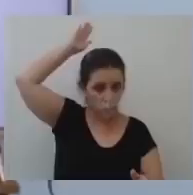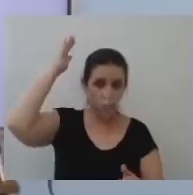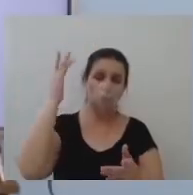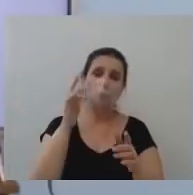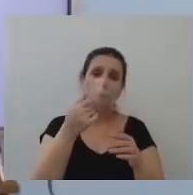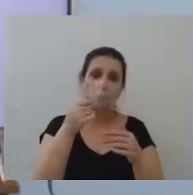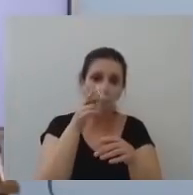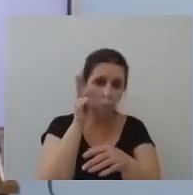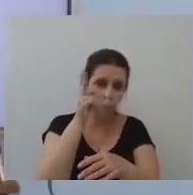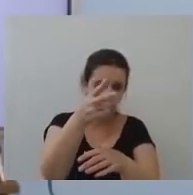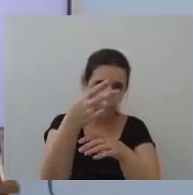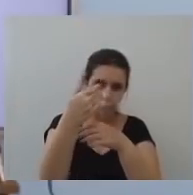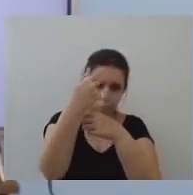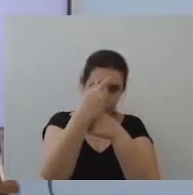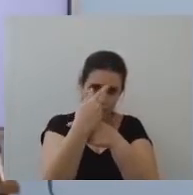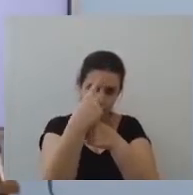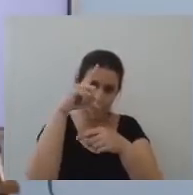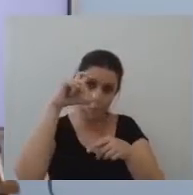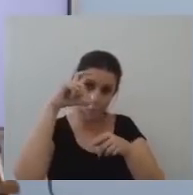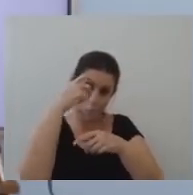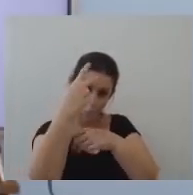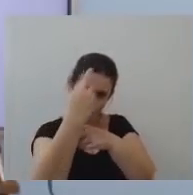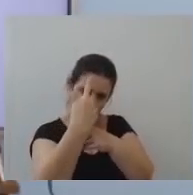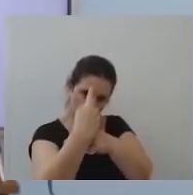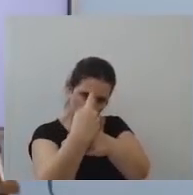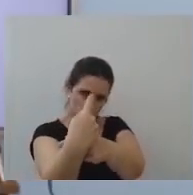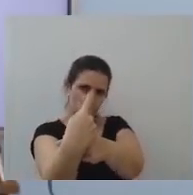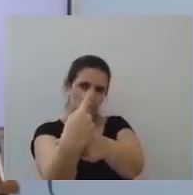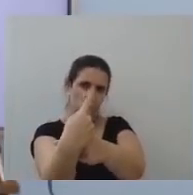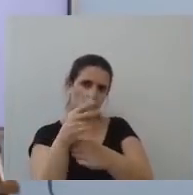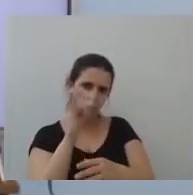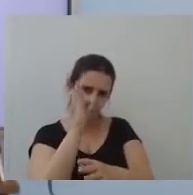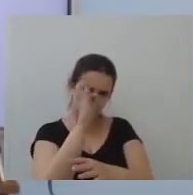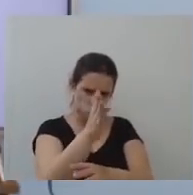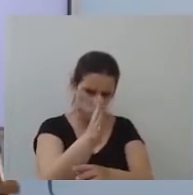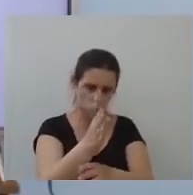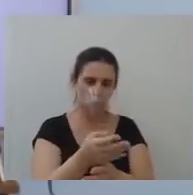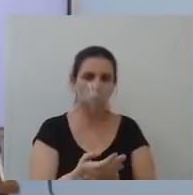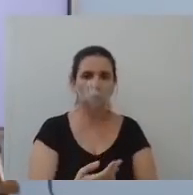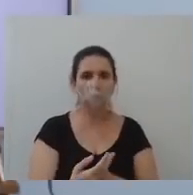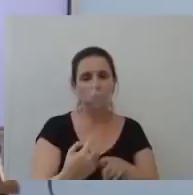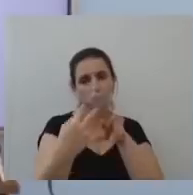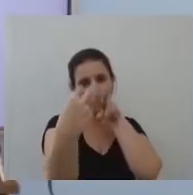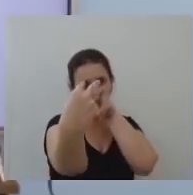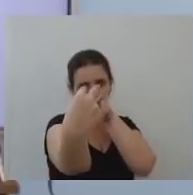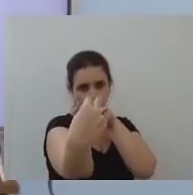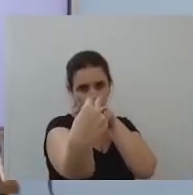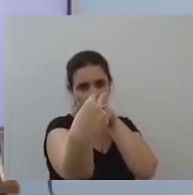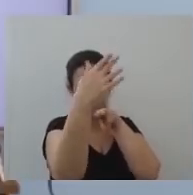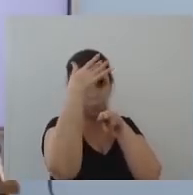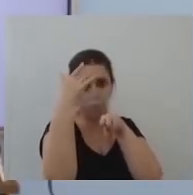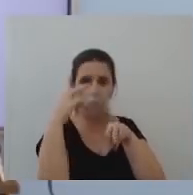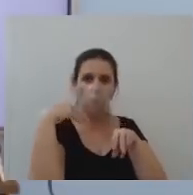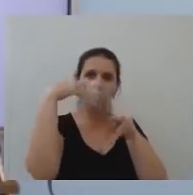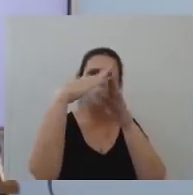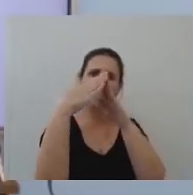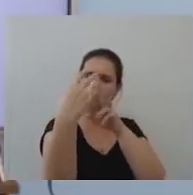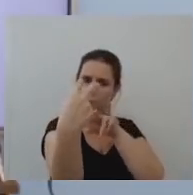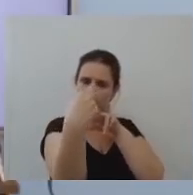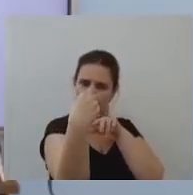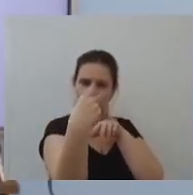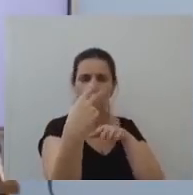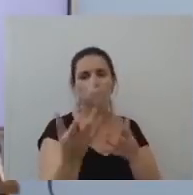foco é câmera, tá? A gente tem que ter esse olho a olho com o nosso telespectador, tá